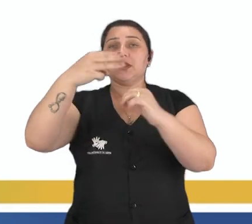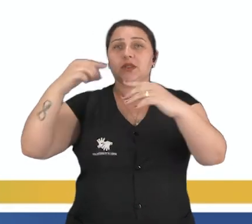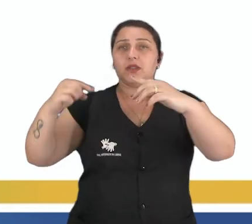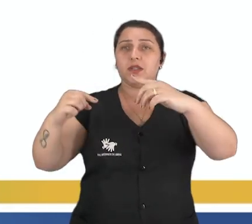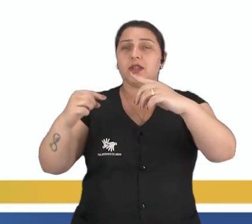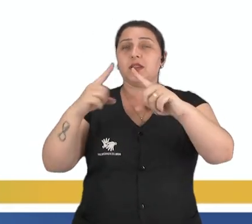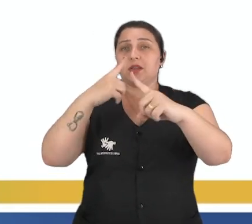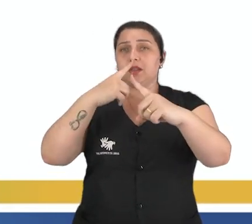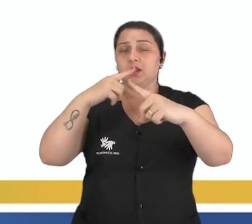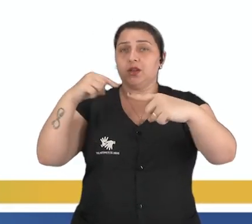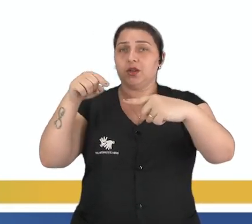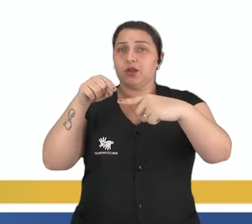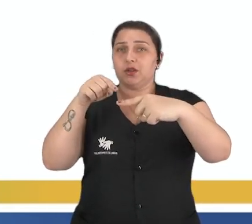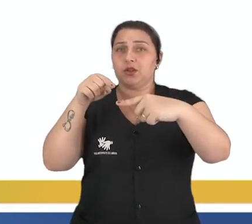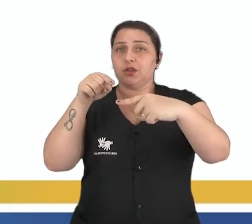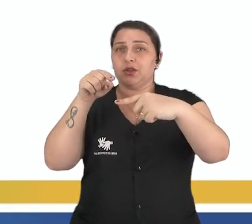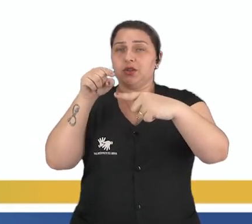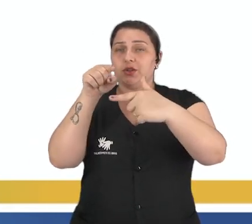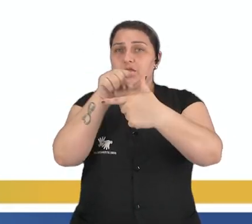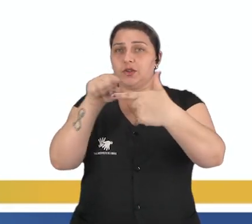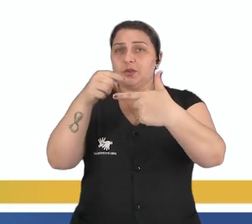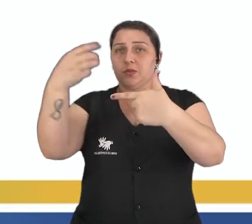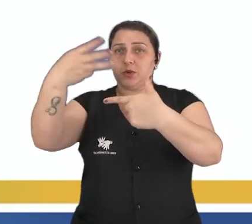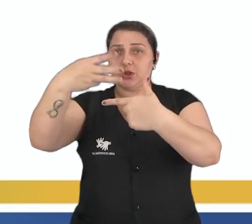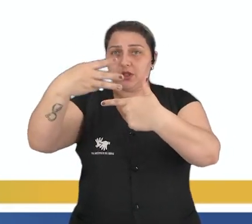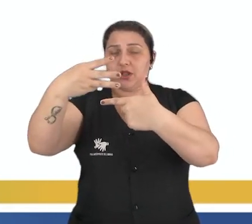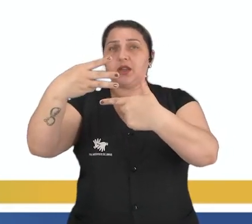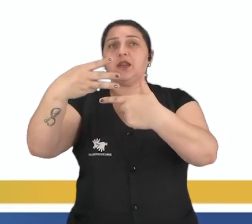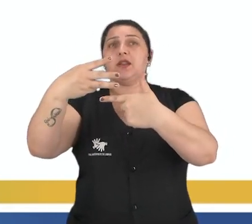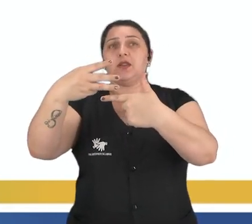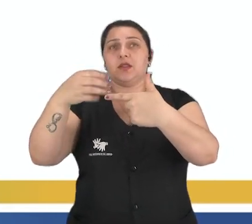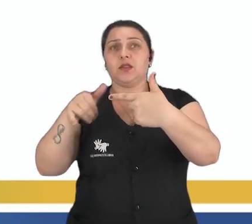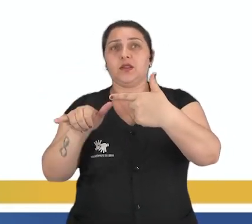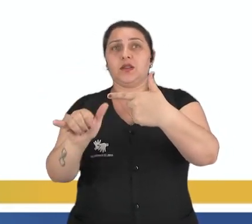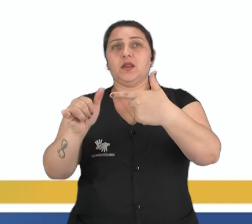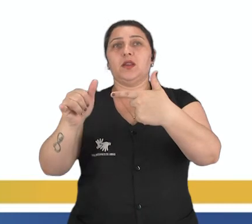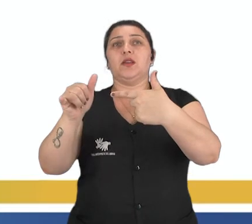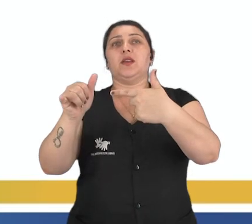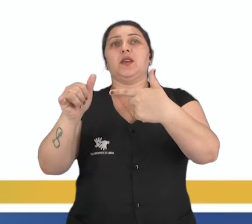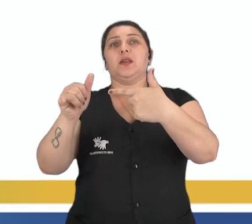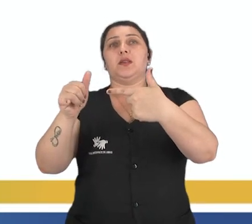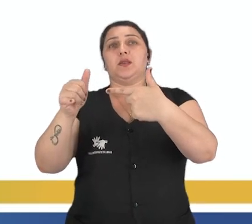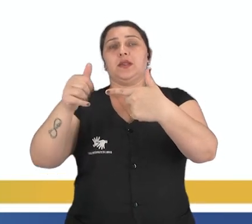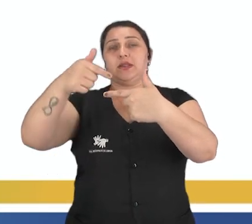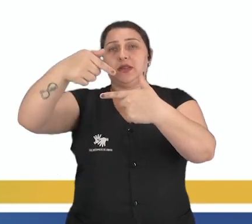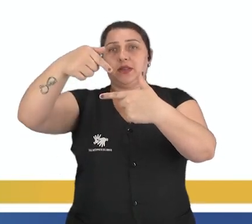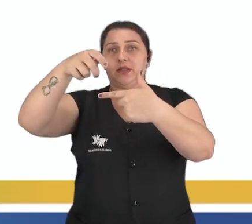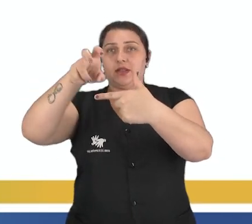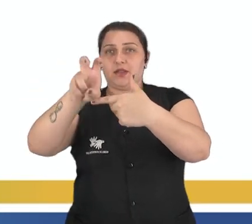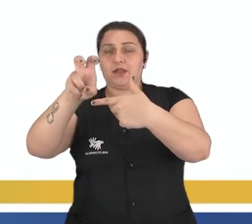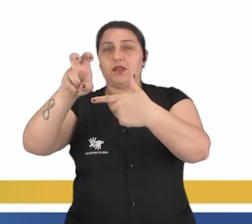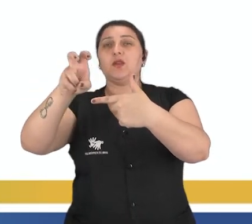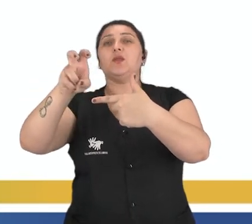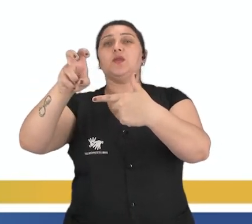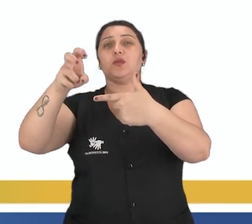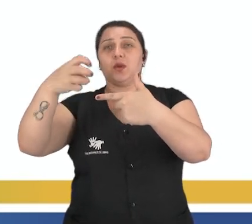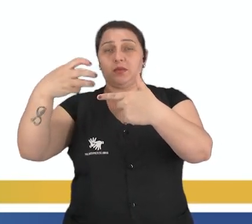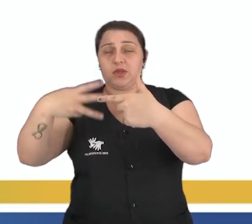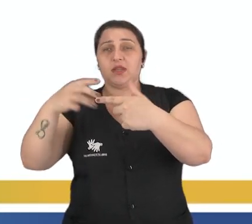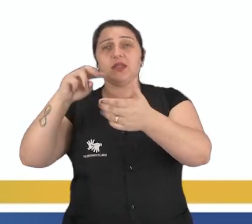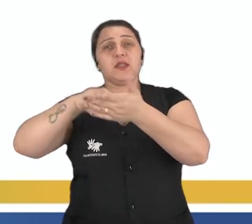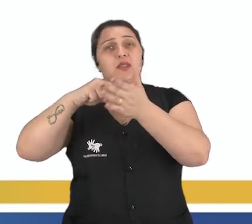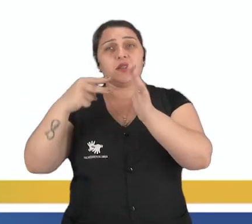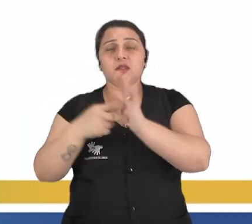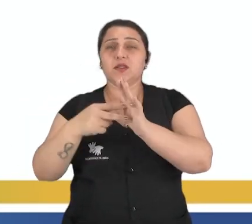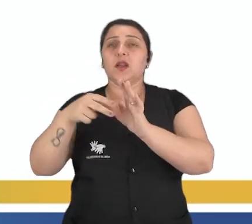né, dividindo por 3 dos dois lados, e fico com y² igual a 75 sobre 3. Isso quer dizer